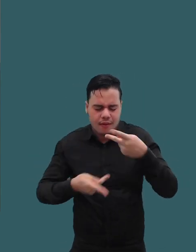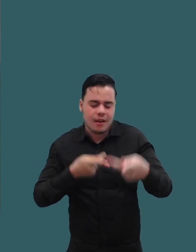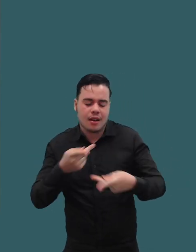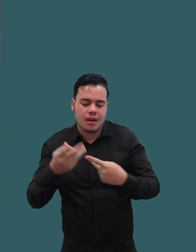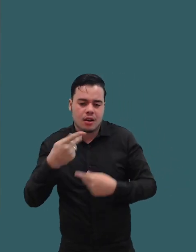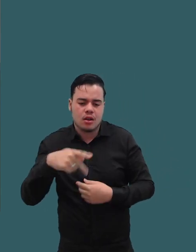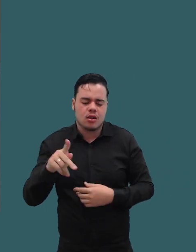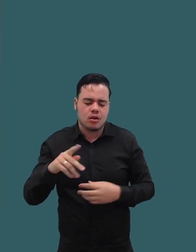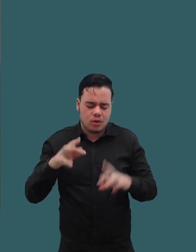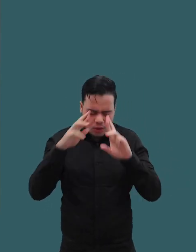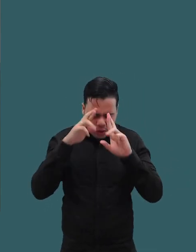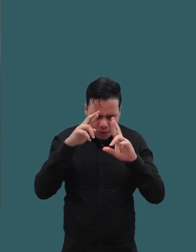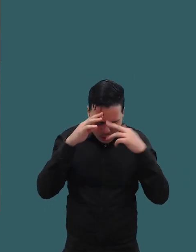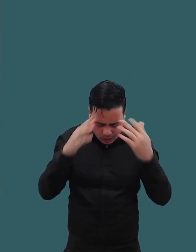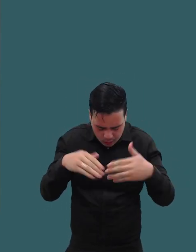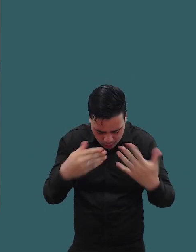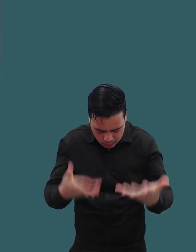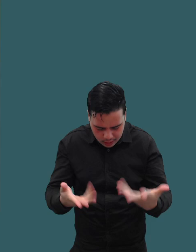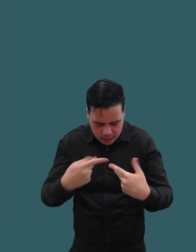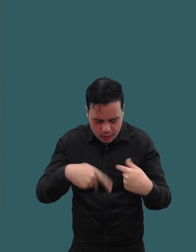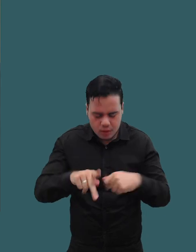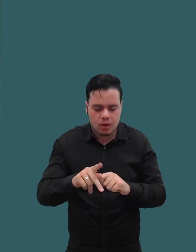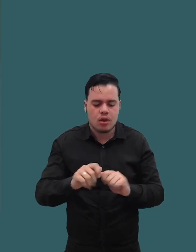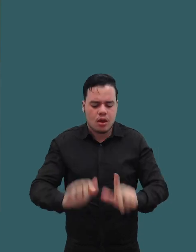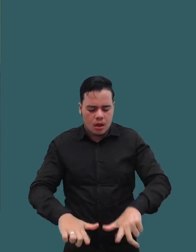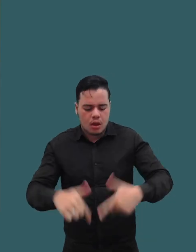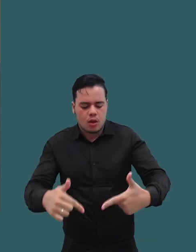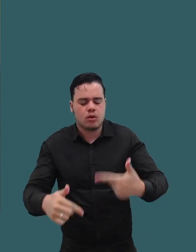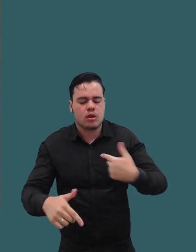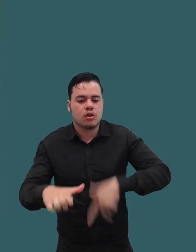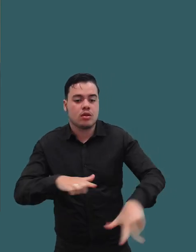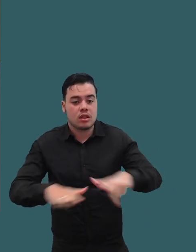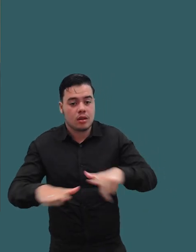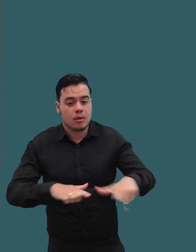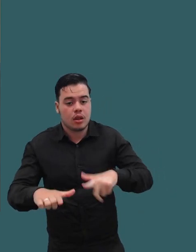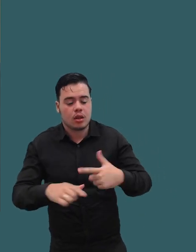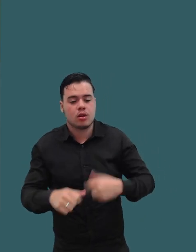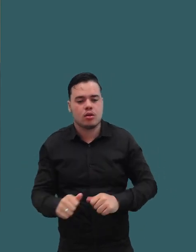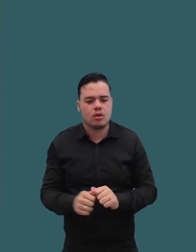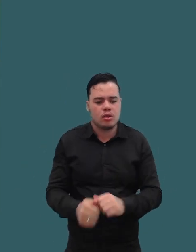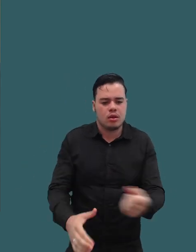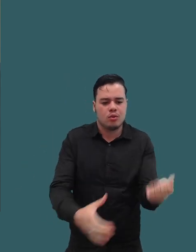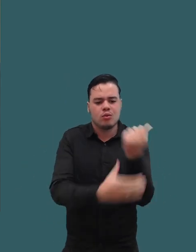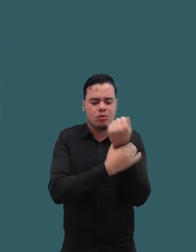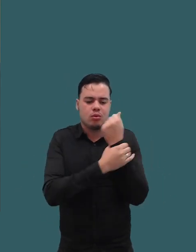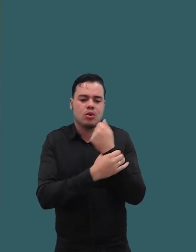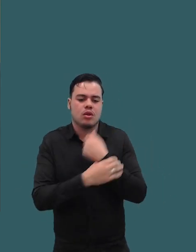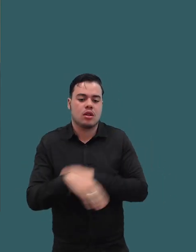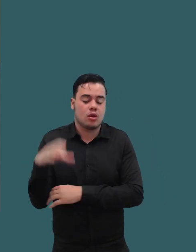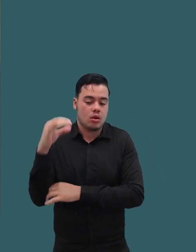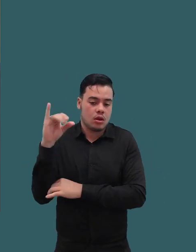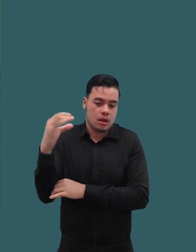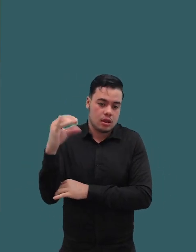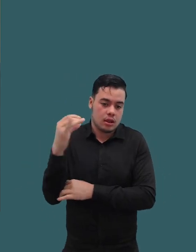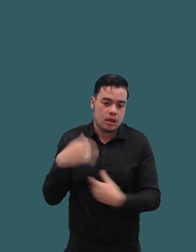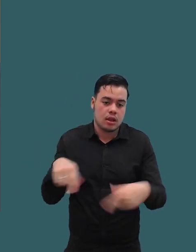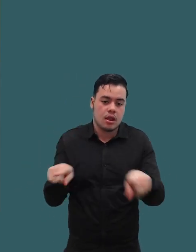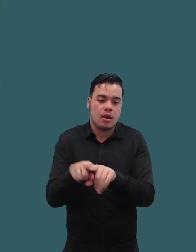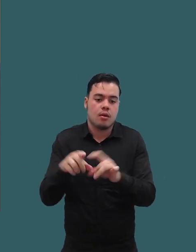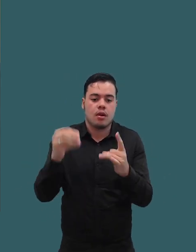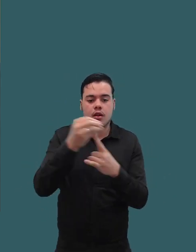nosso reconhecimento aí pela luta dos trabalhadores e trabalhadoras, né, em defesa da ciência, em defesa da